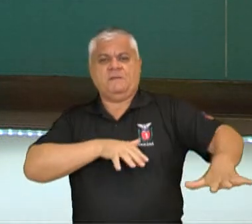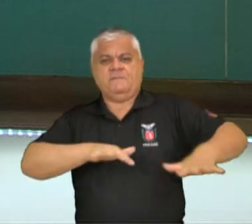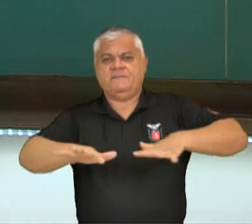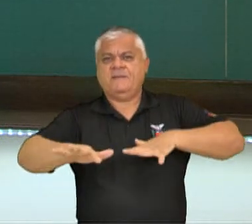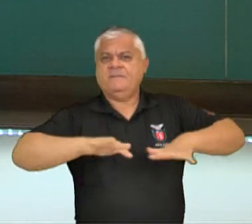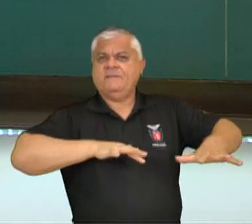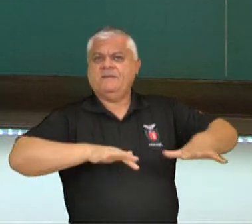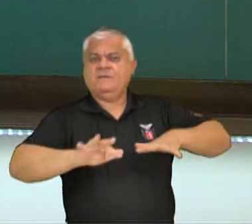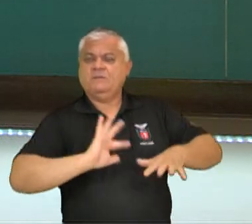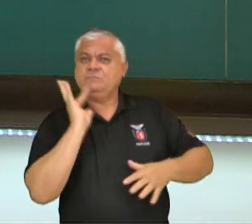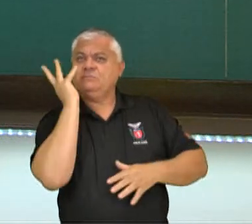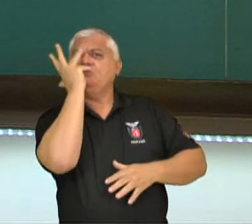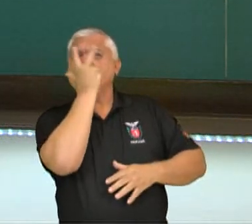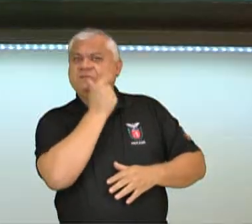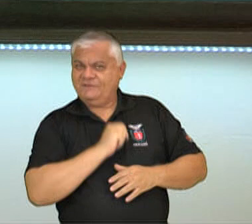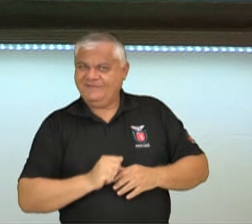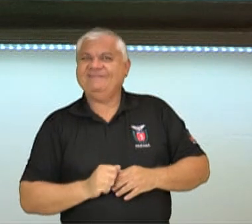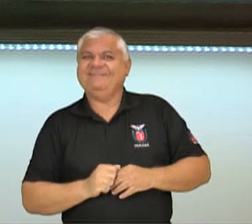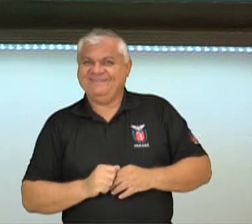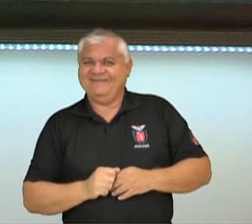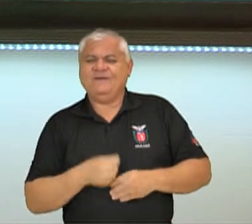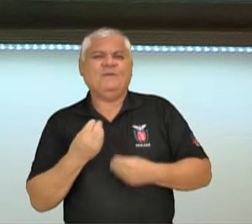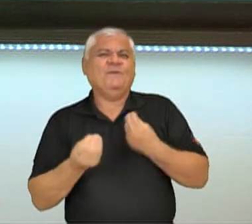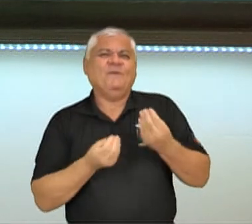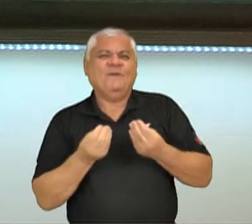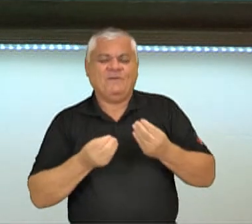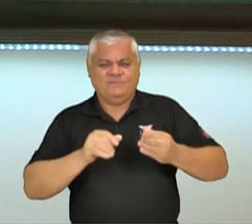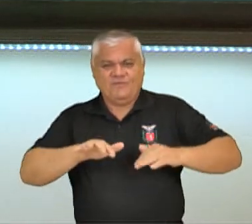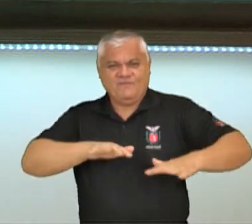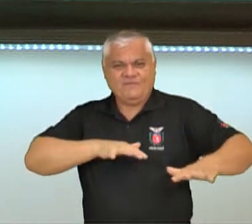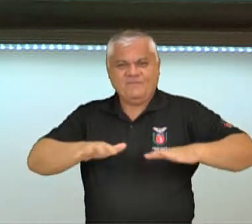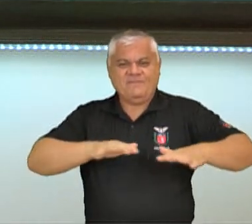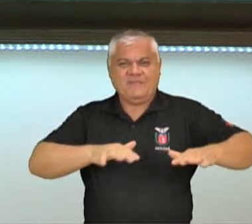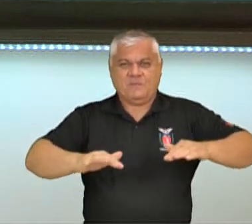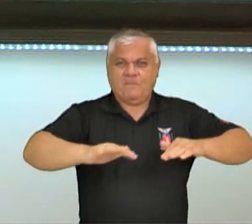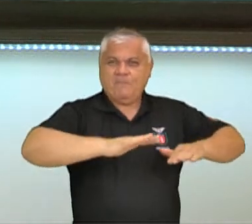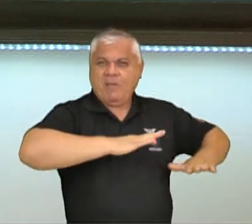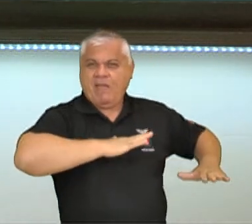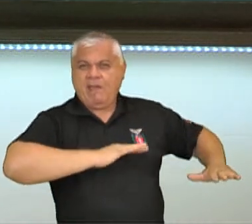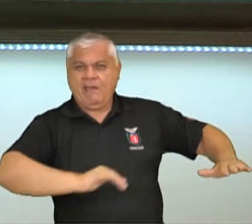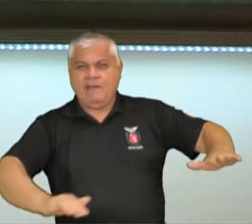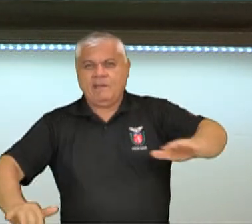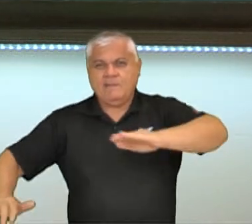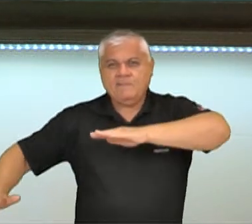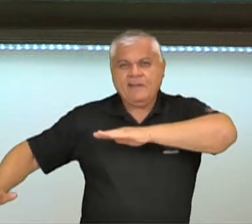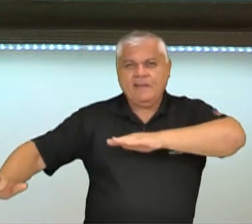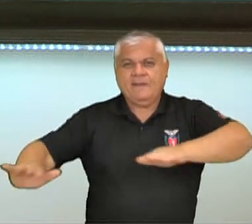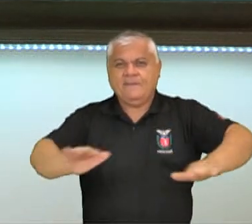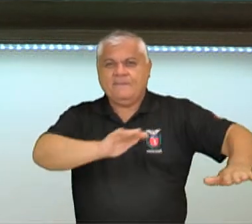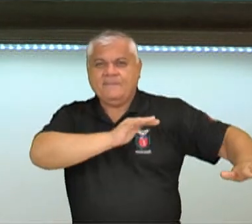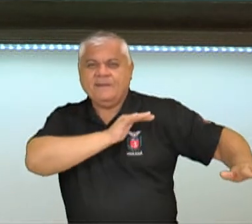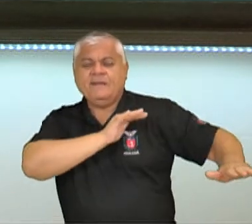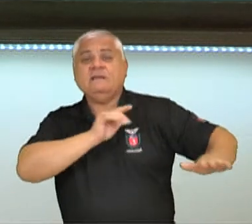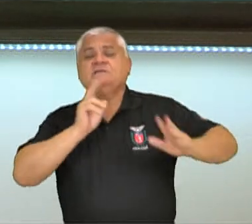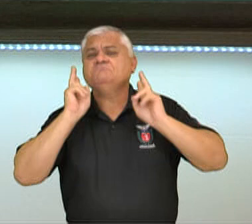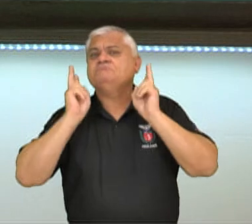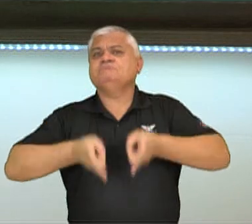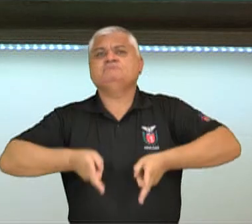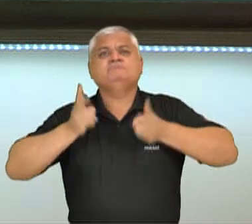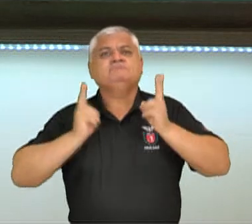muito bonita de se ver. Então, no movimento da ginga, o capoeirista, o jogador, ele está